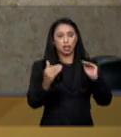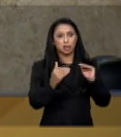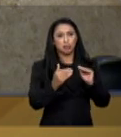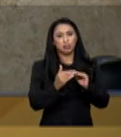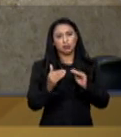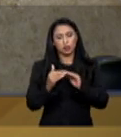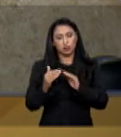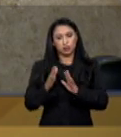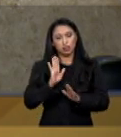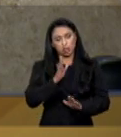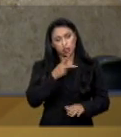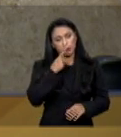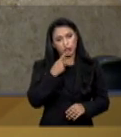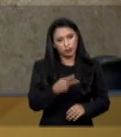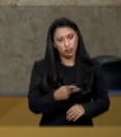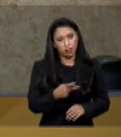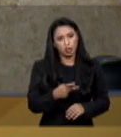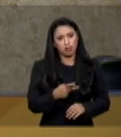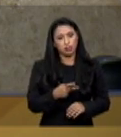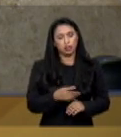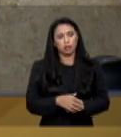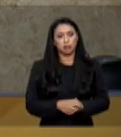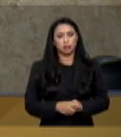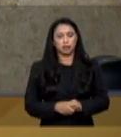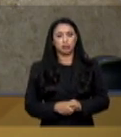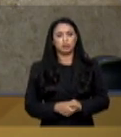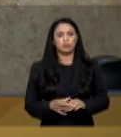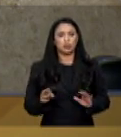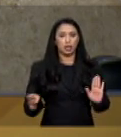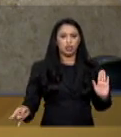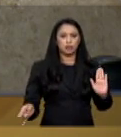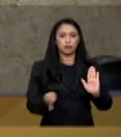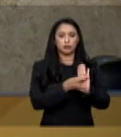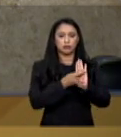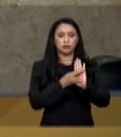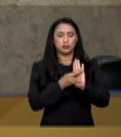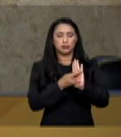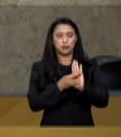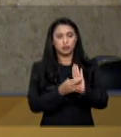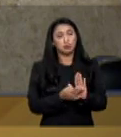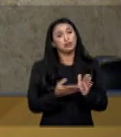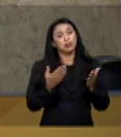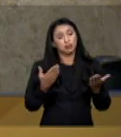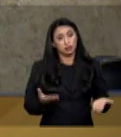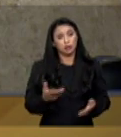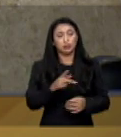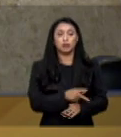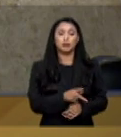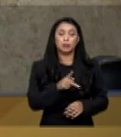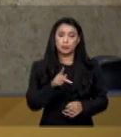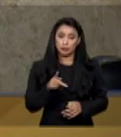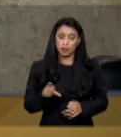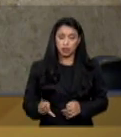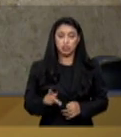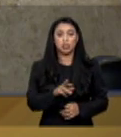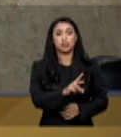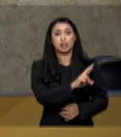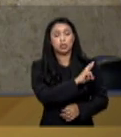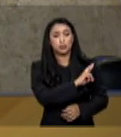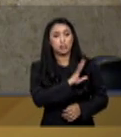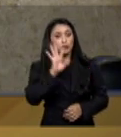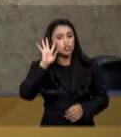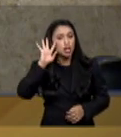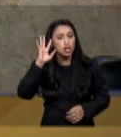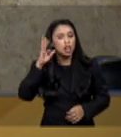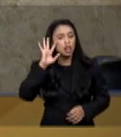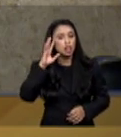entre os postulantes, dispõe o regimento interno do Supremo Tribunal Federal, que cabe ao presidente resolver